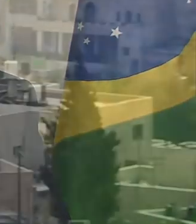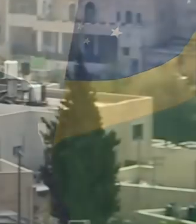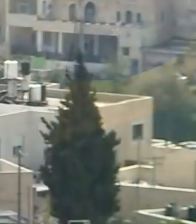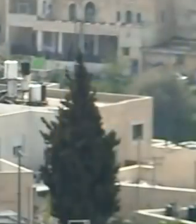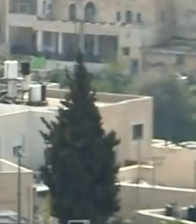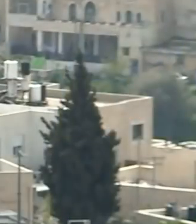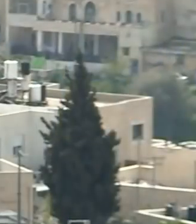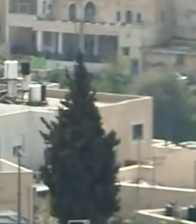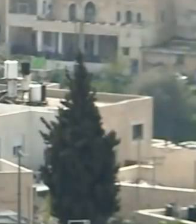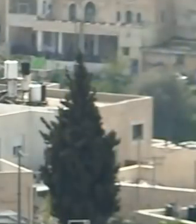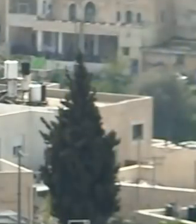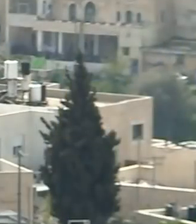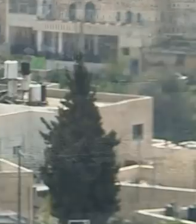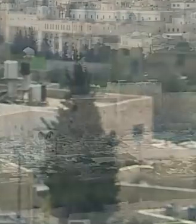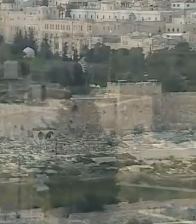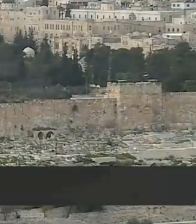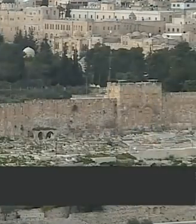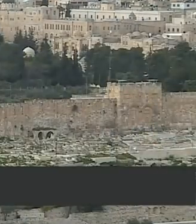sense.